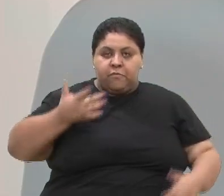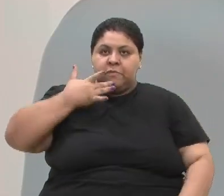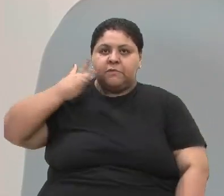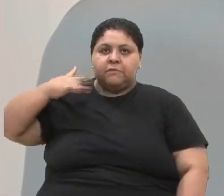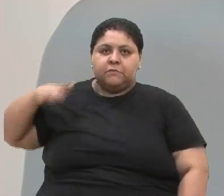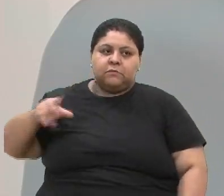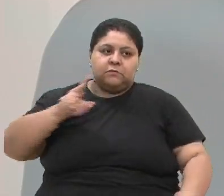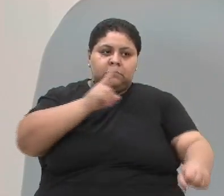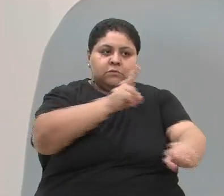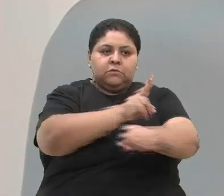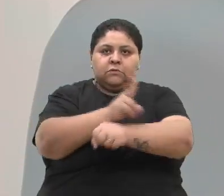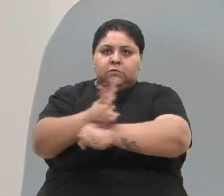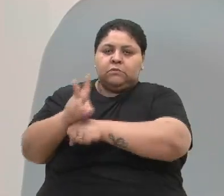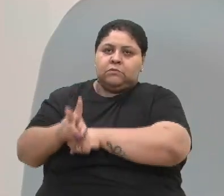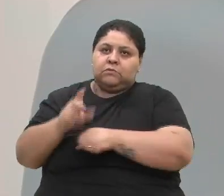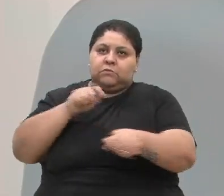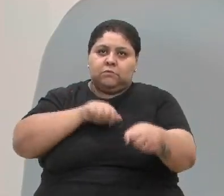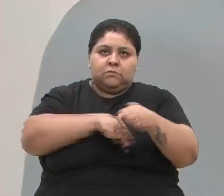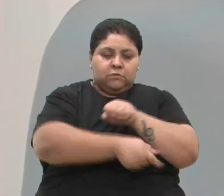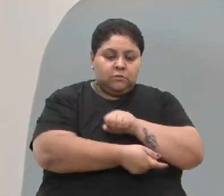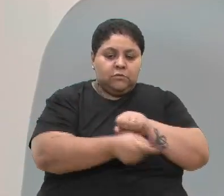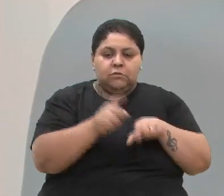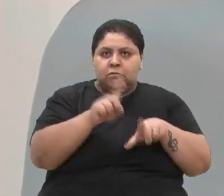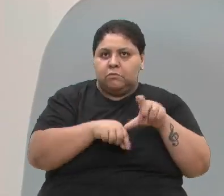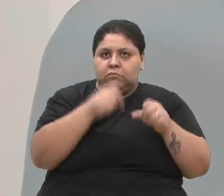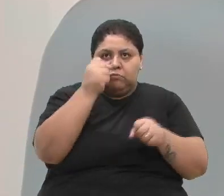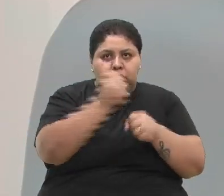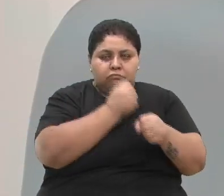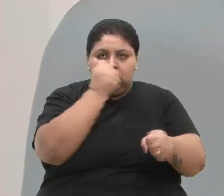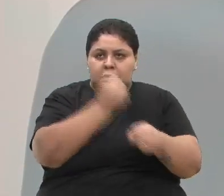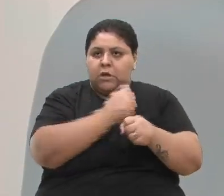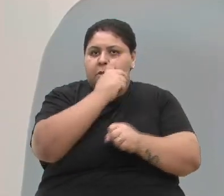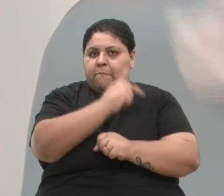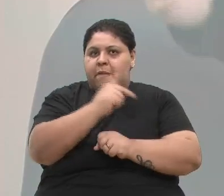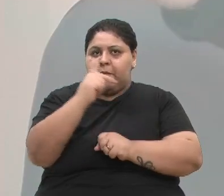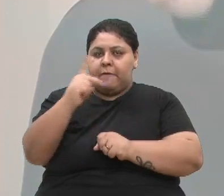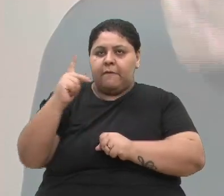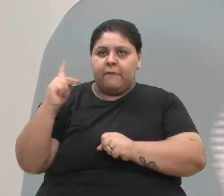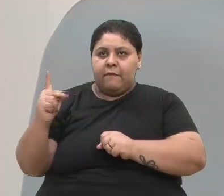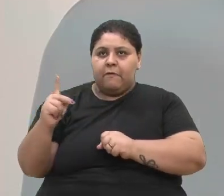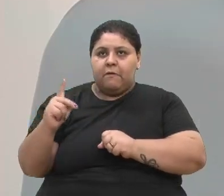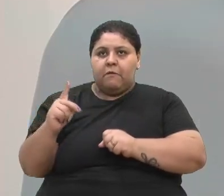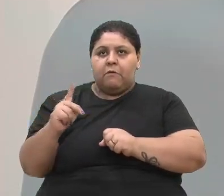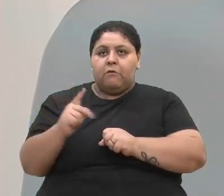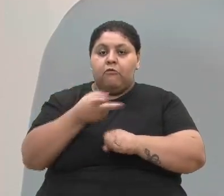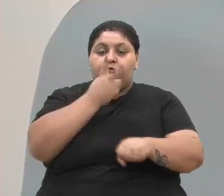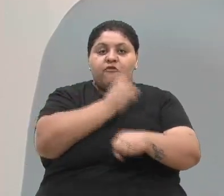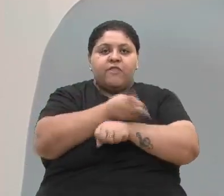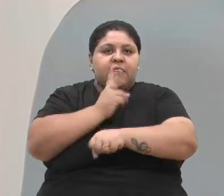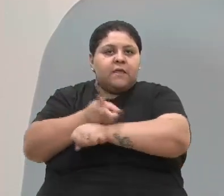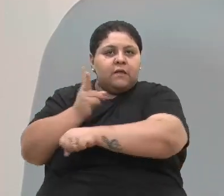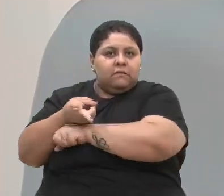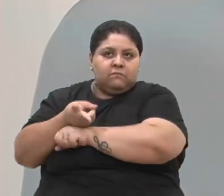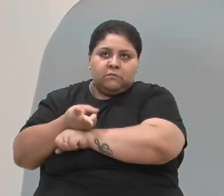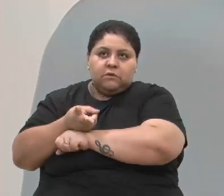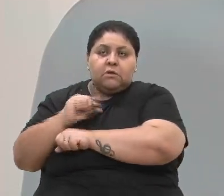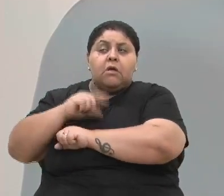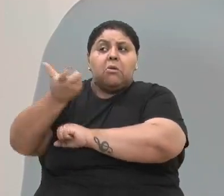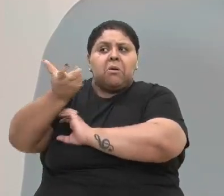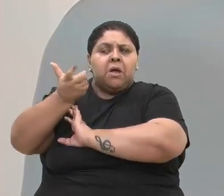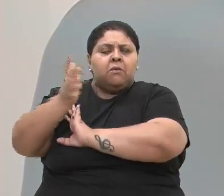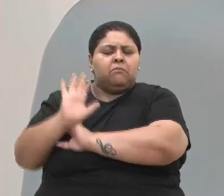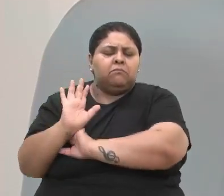cuidado subsidiado, banco de materiais de construção, as PPPs, financiamentos. E eu